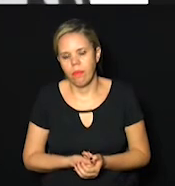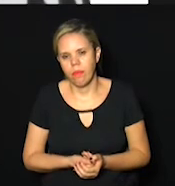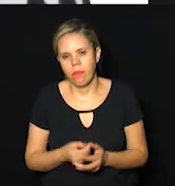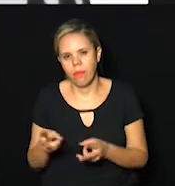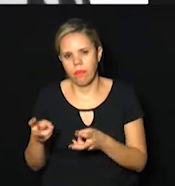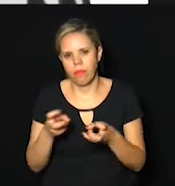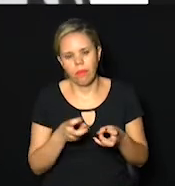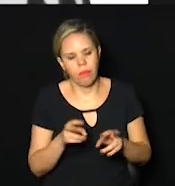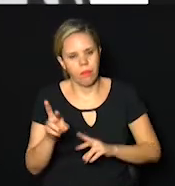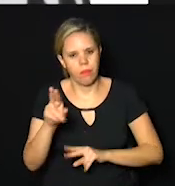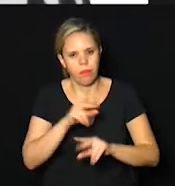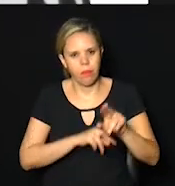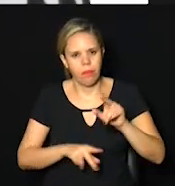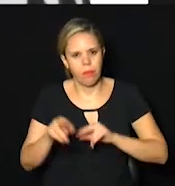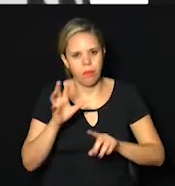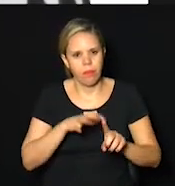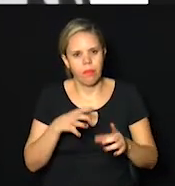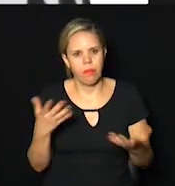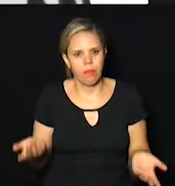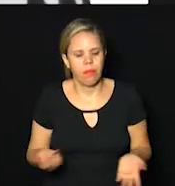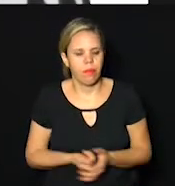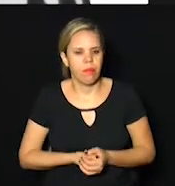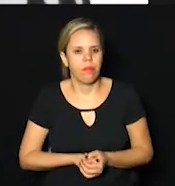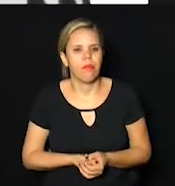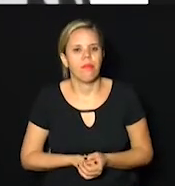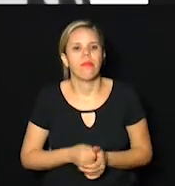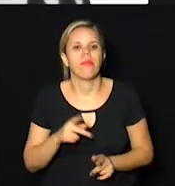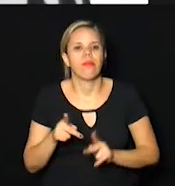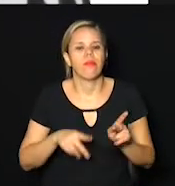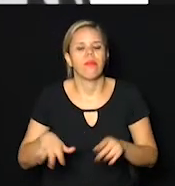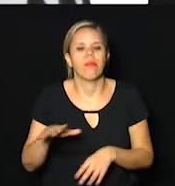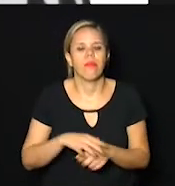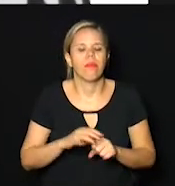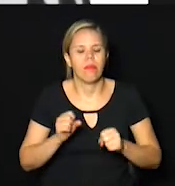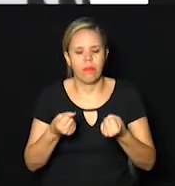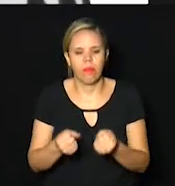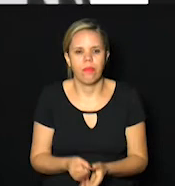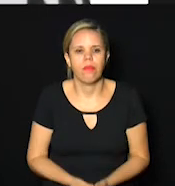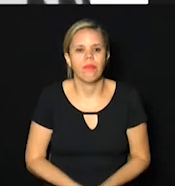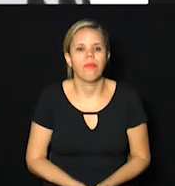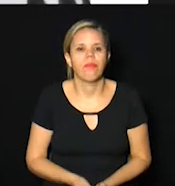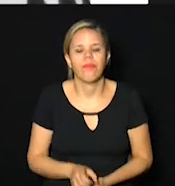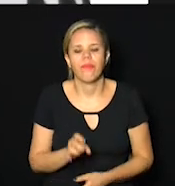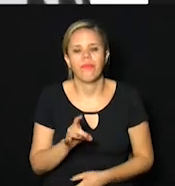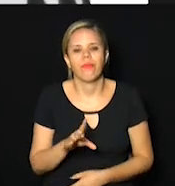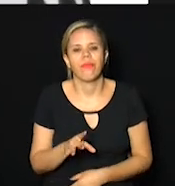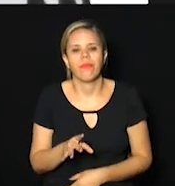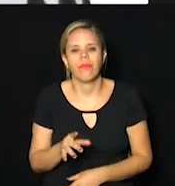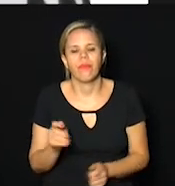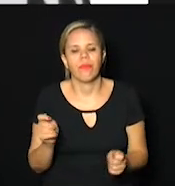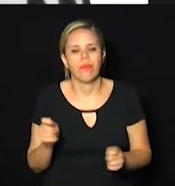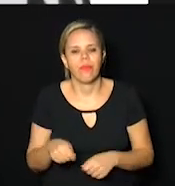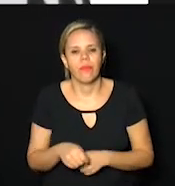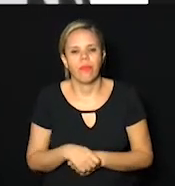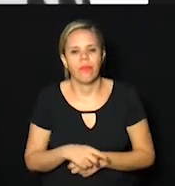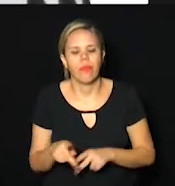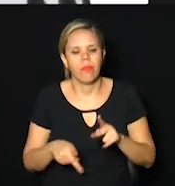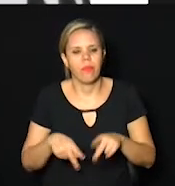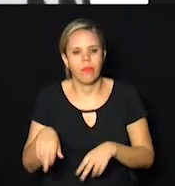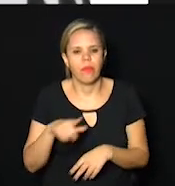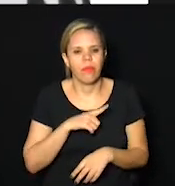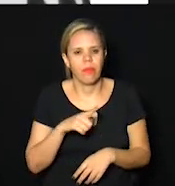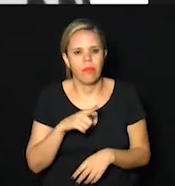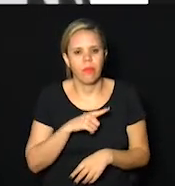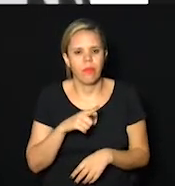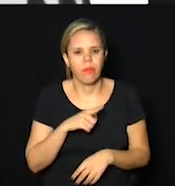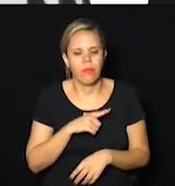percepção de diferenciação e de influência para que as pessoas te defendam. E só isso é possível quando essas pessoas têm uma